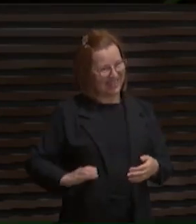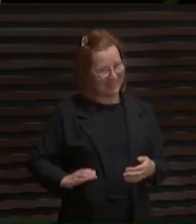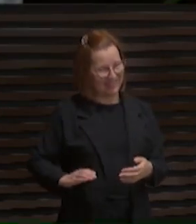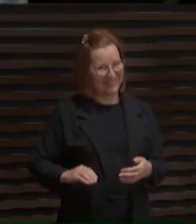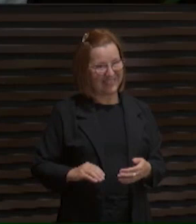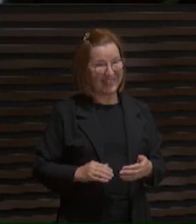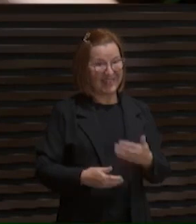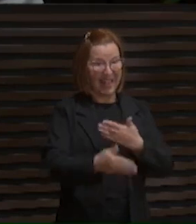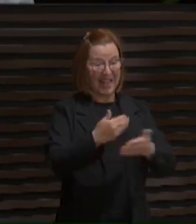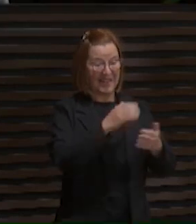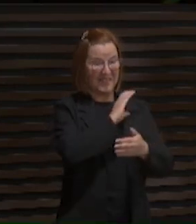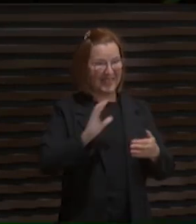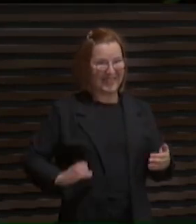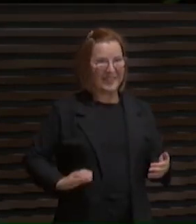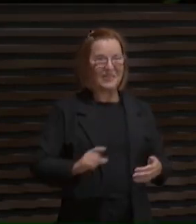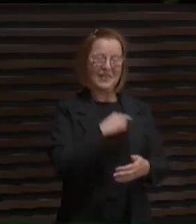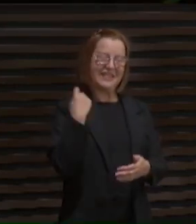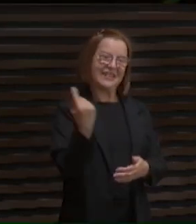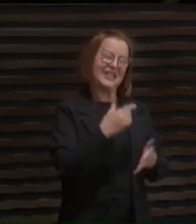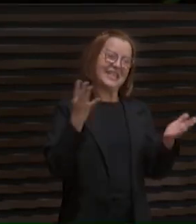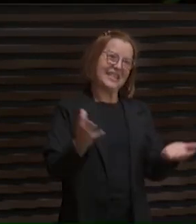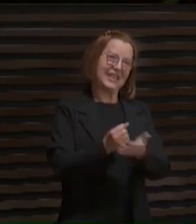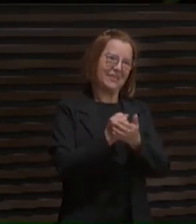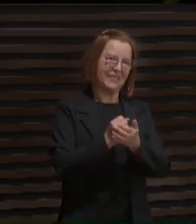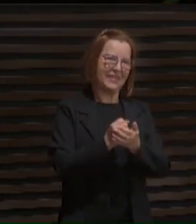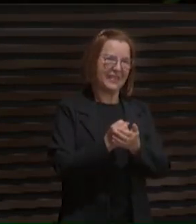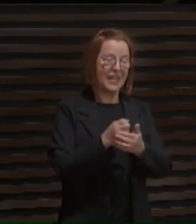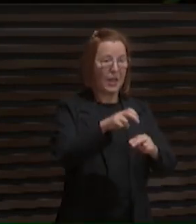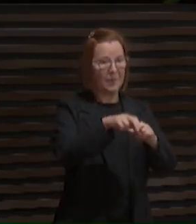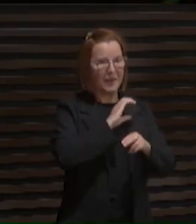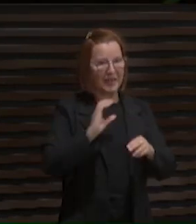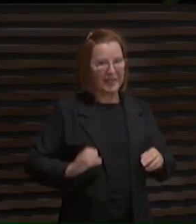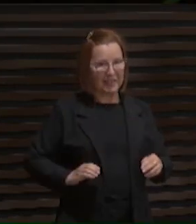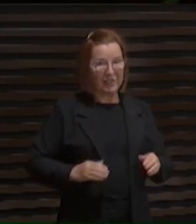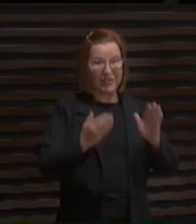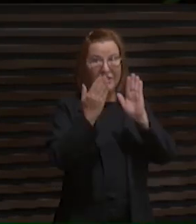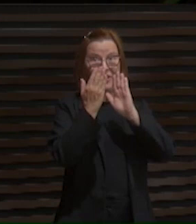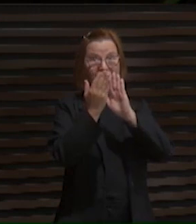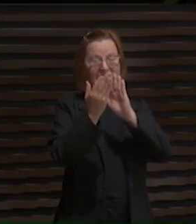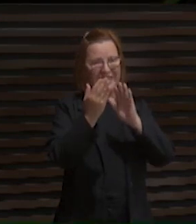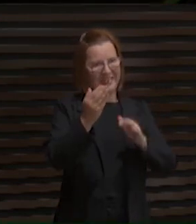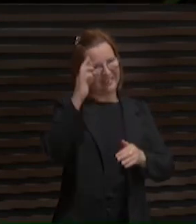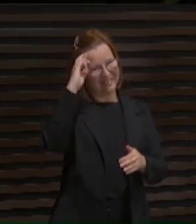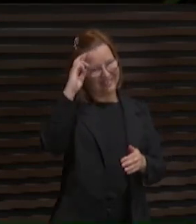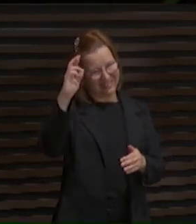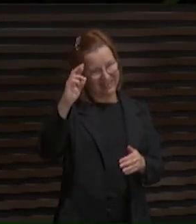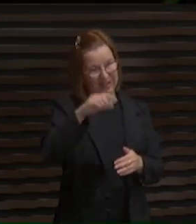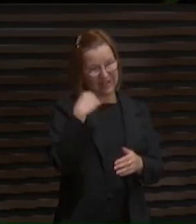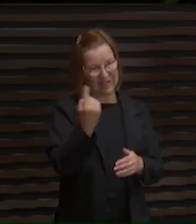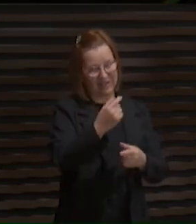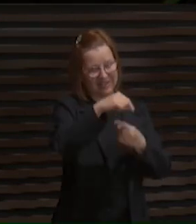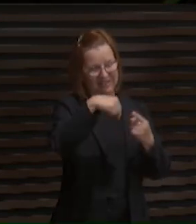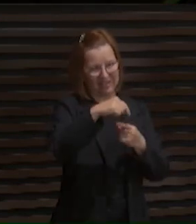por Ele que nós somos salvos, e é por Ele, diante dEle, na vontade dEle que nós somos santificados. Nós não fomos salvos para que a gente